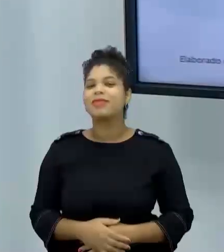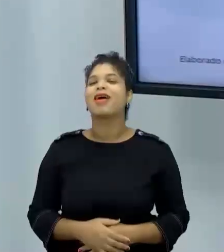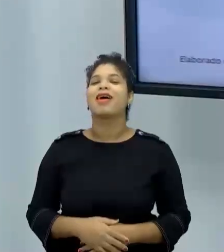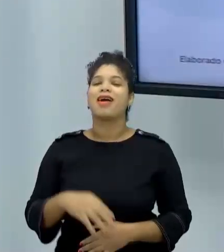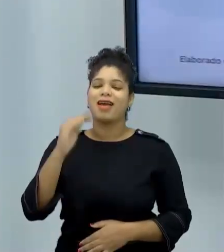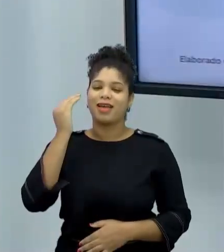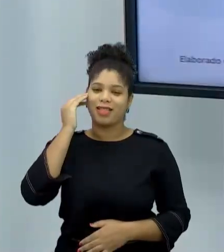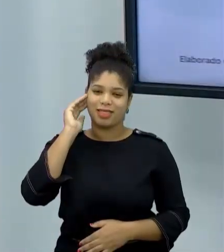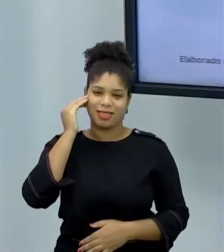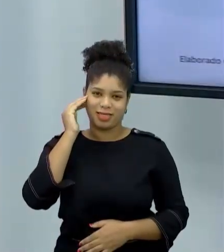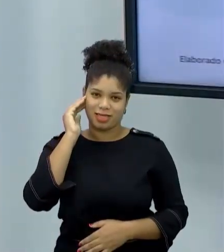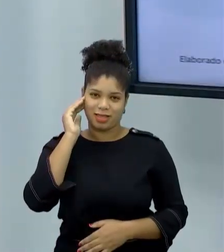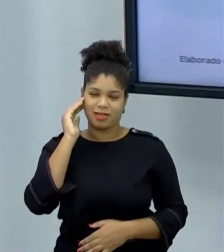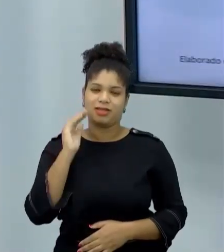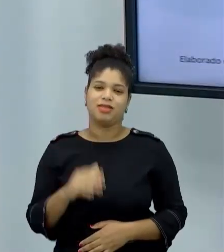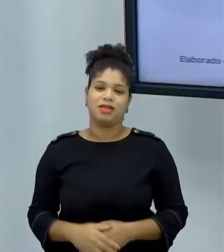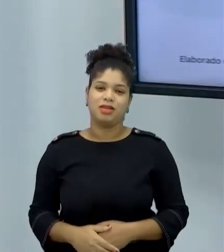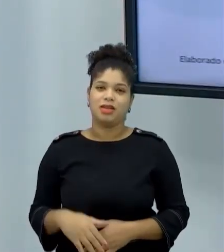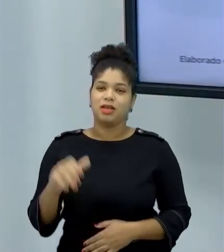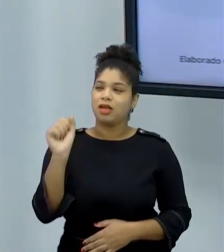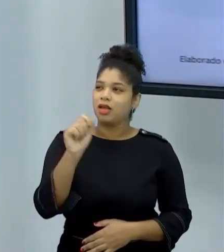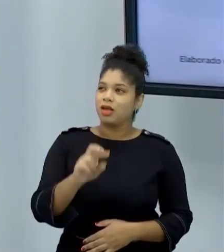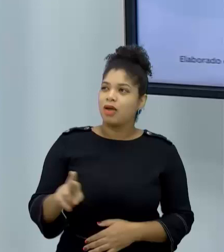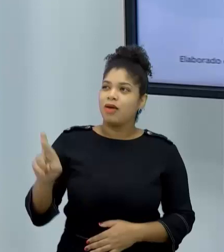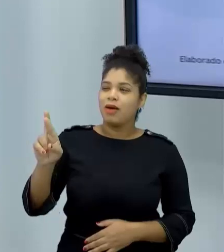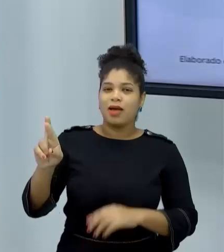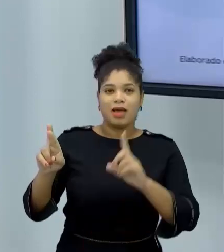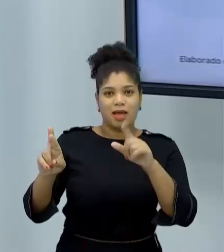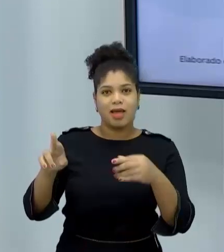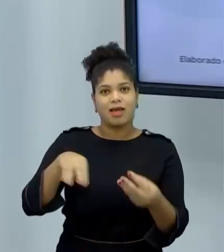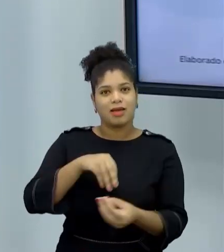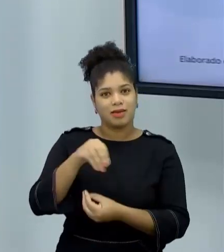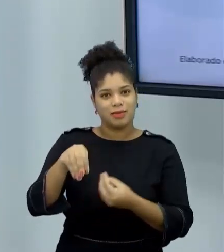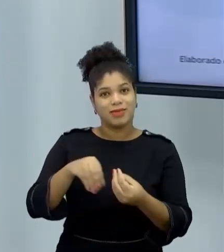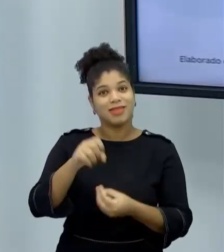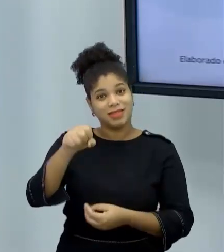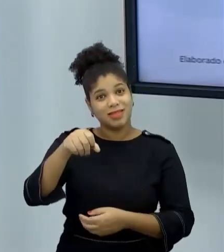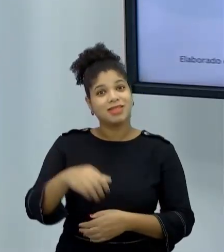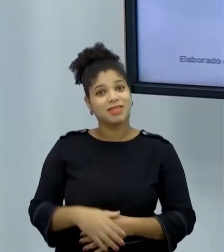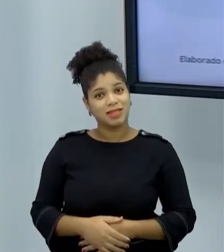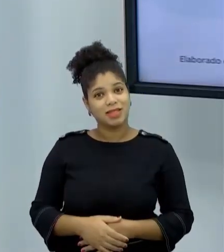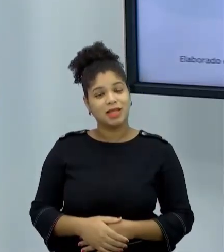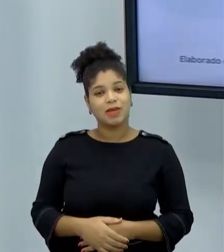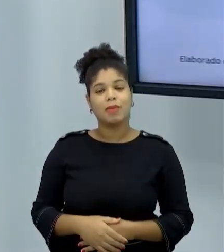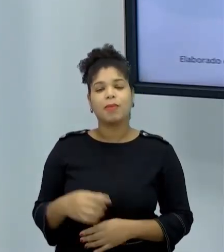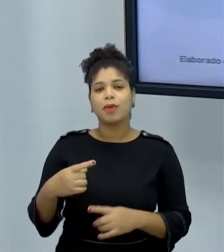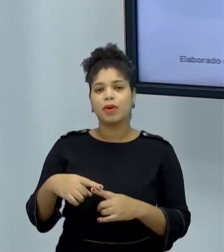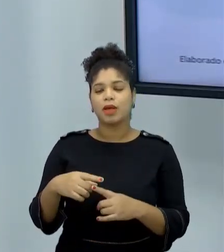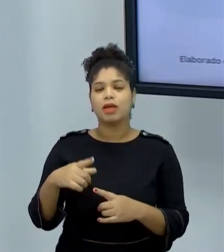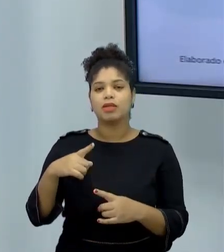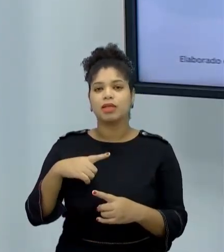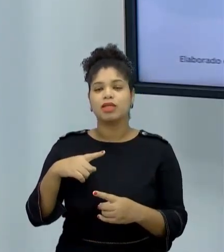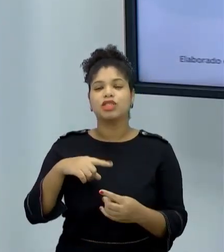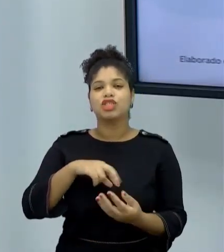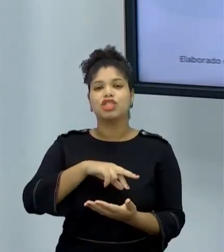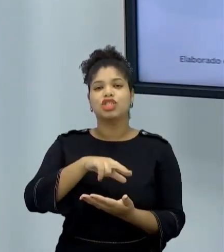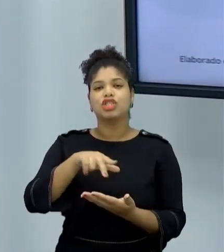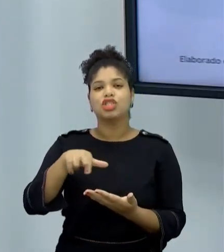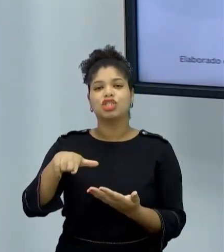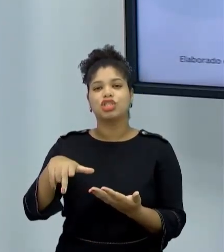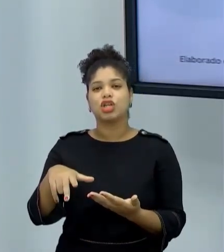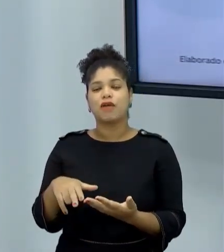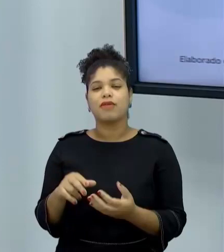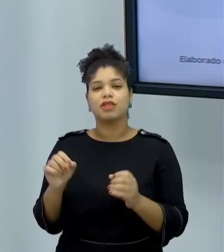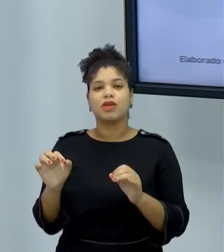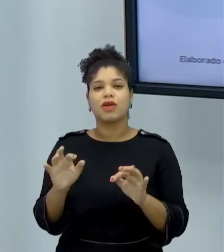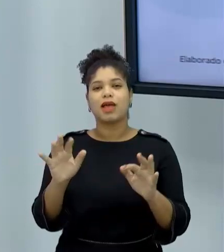entendido. O ar é uma mistura de gases, é uma mistura